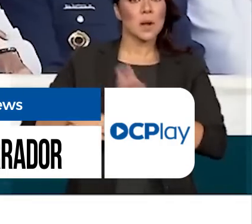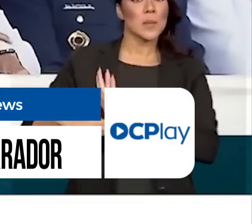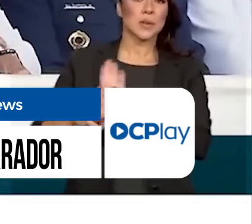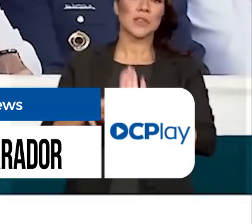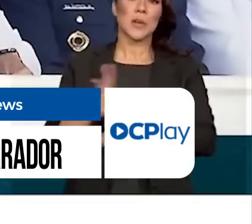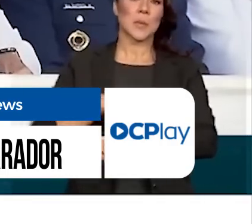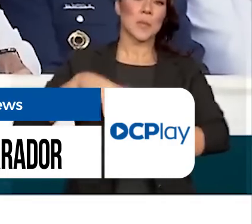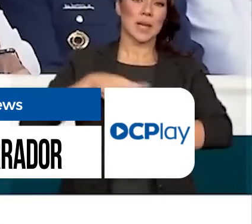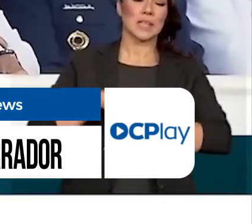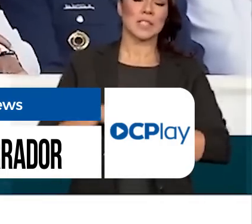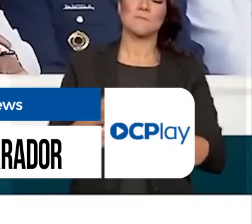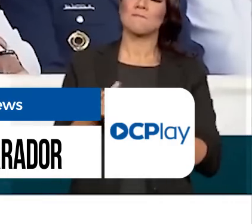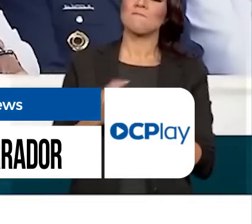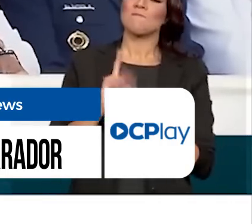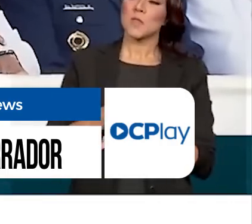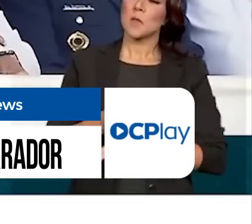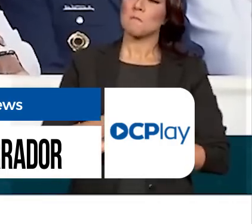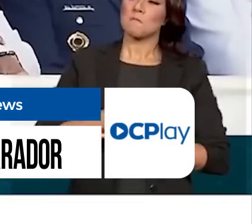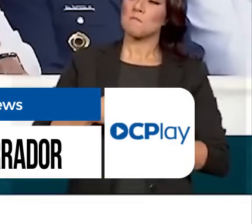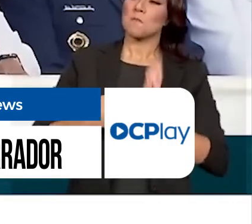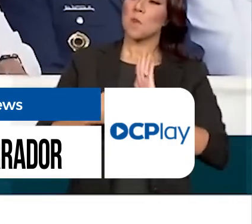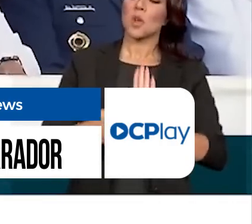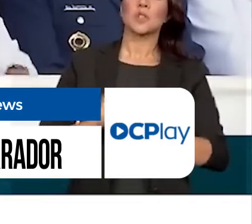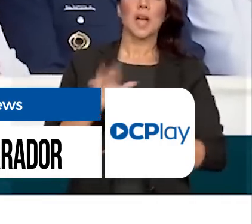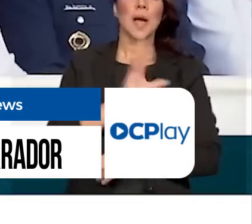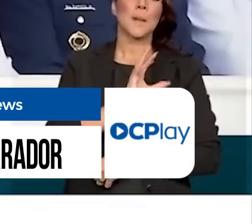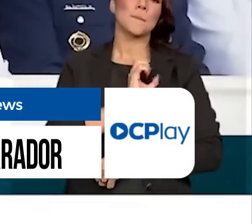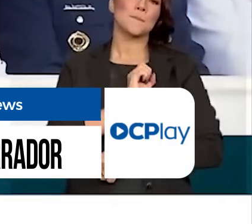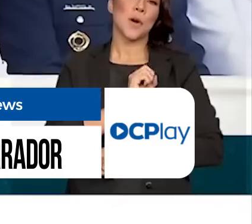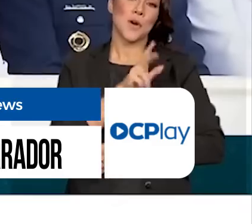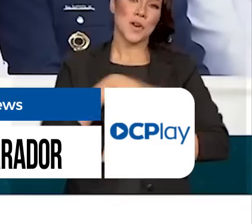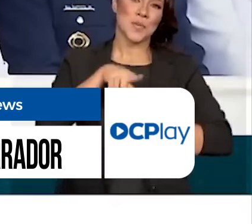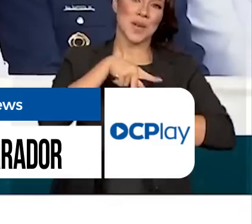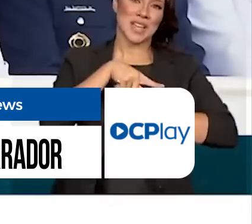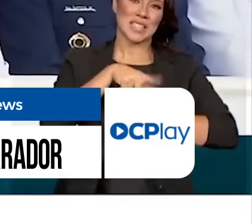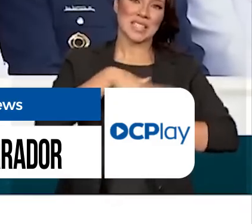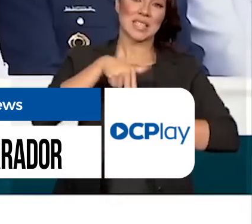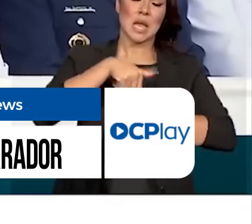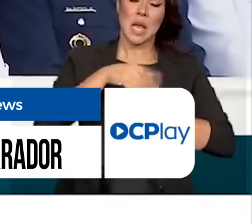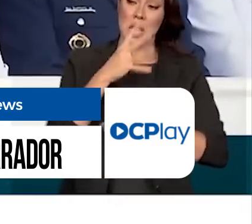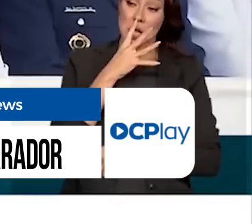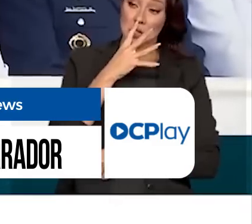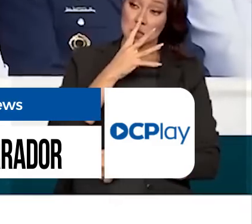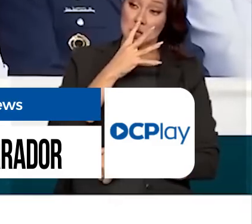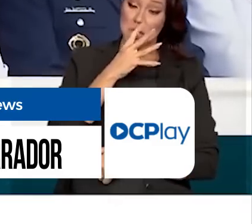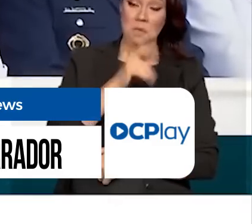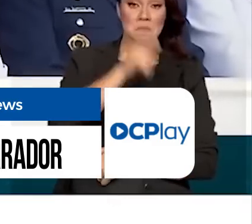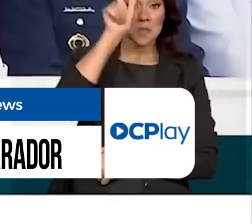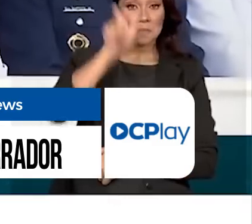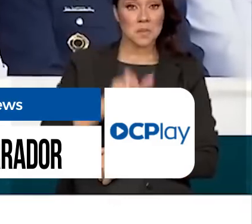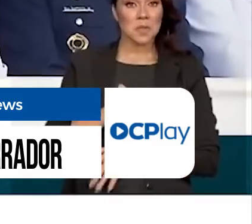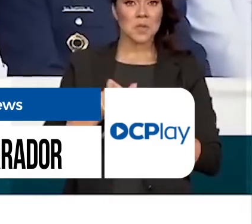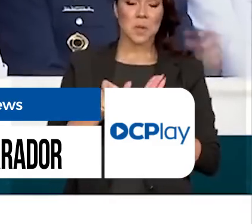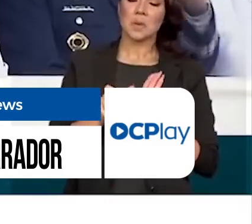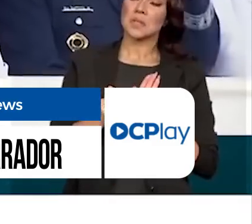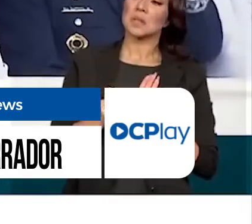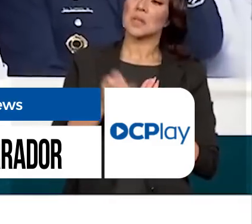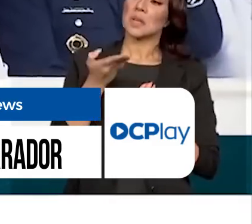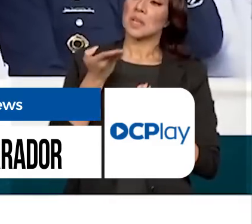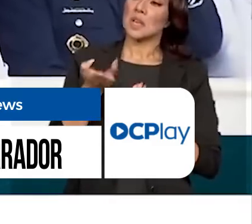Brasil, constitui sólido exercício de amor à pátria e admiração por aquele que, por seus